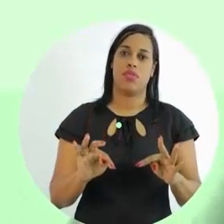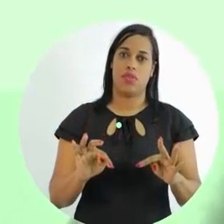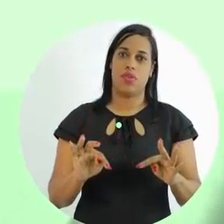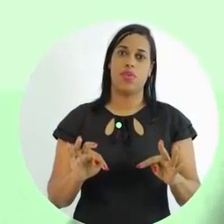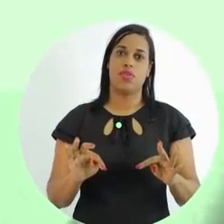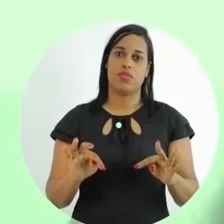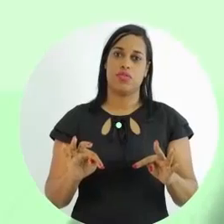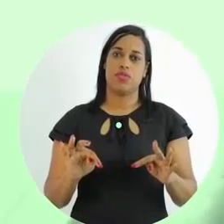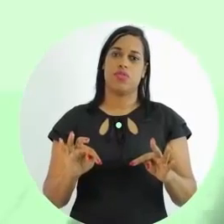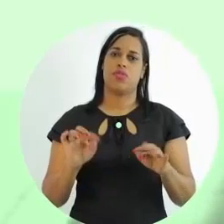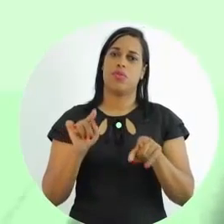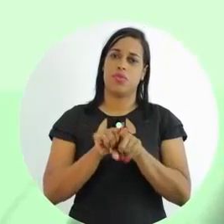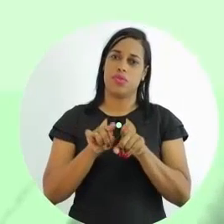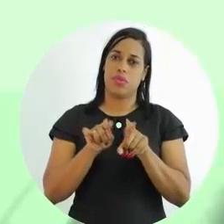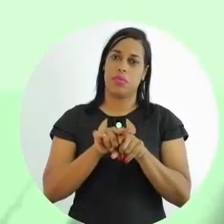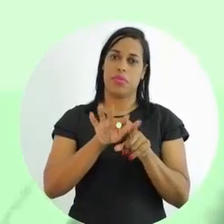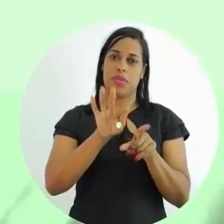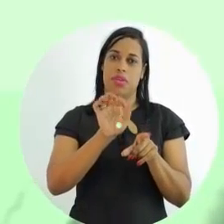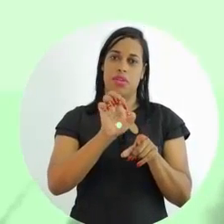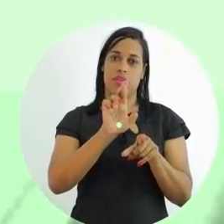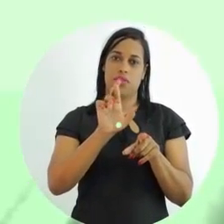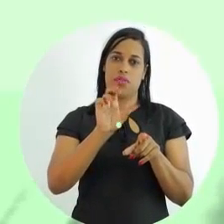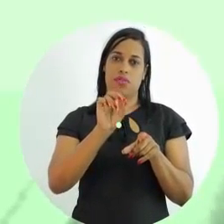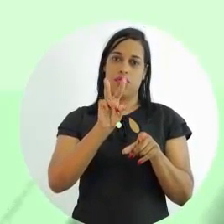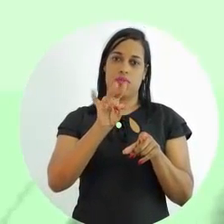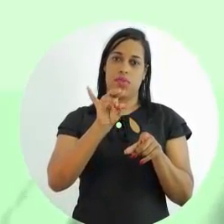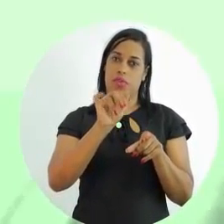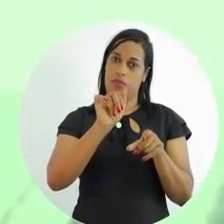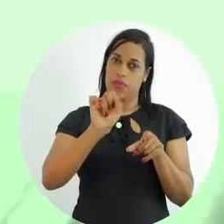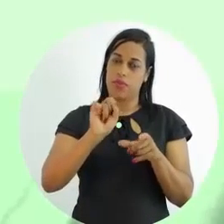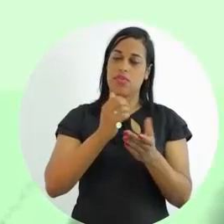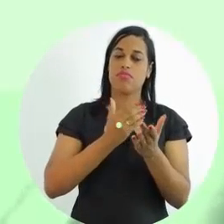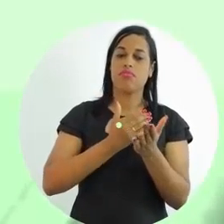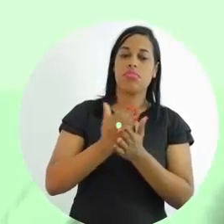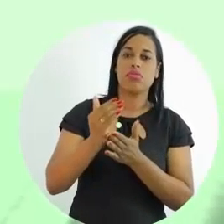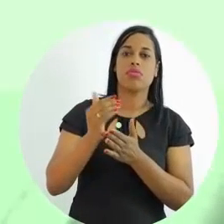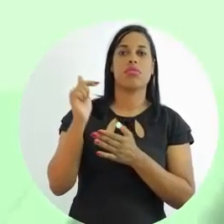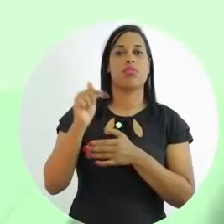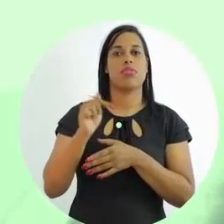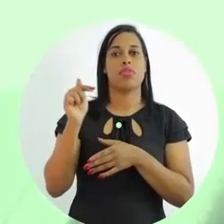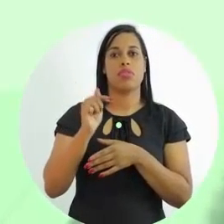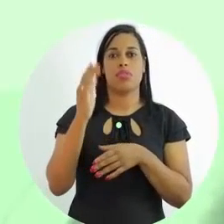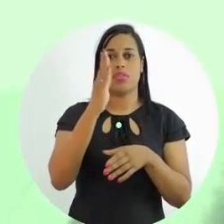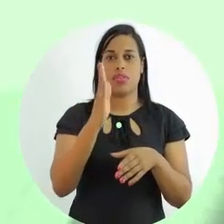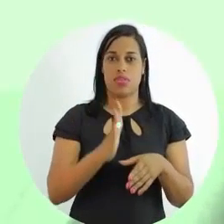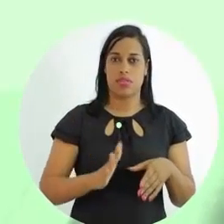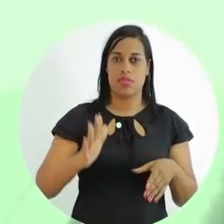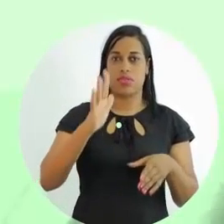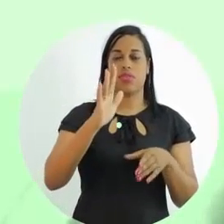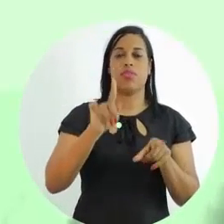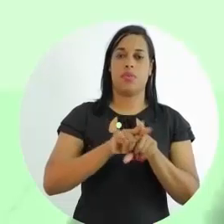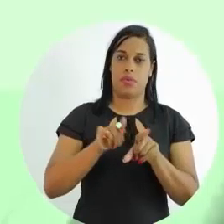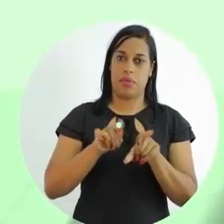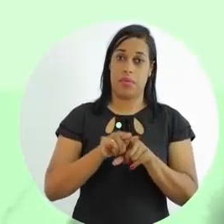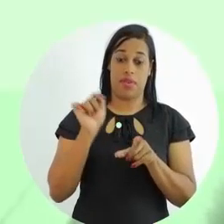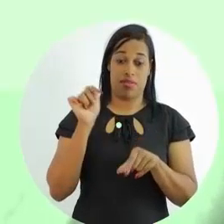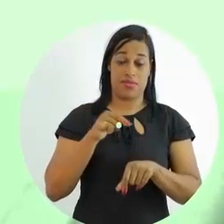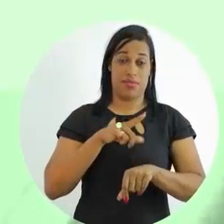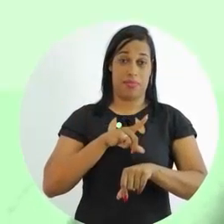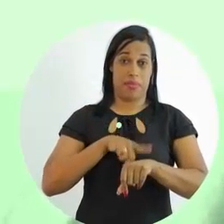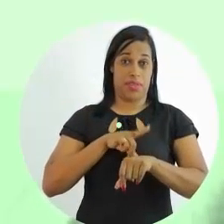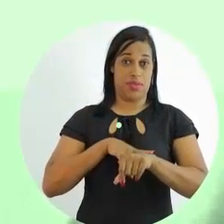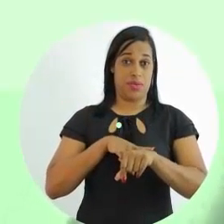tecnológico, as ferrovias que começam a ser instaladas em todo o território nacional. Então, esse